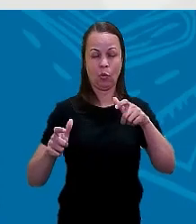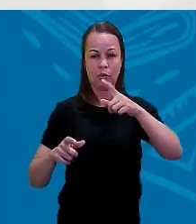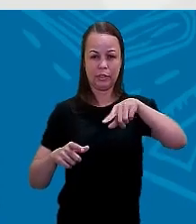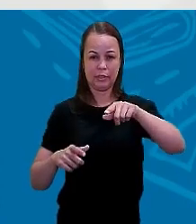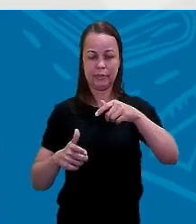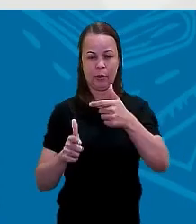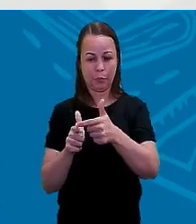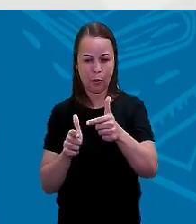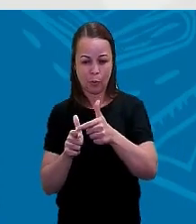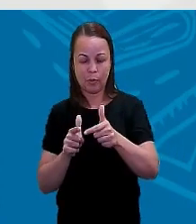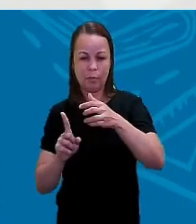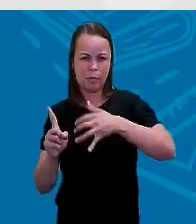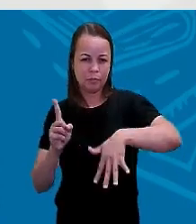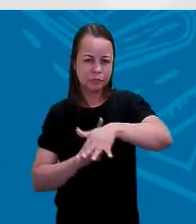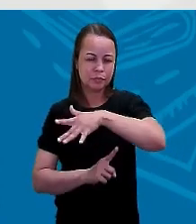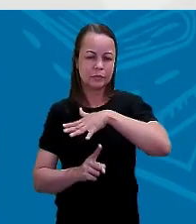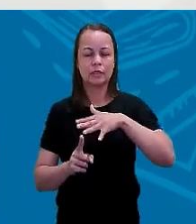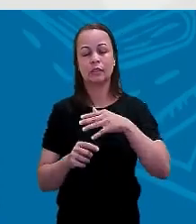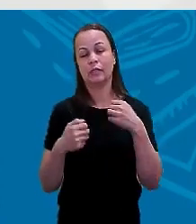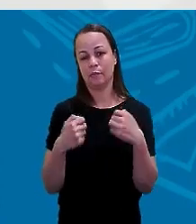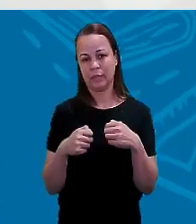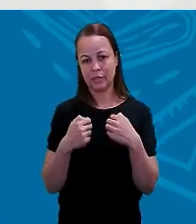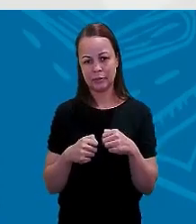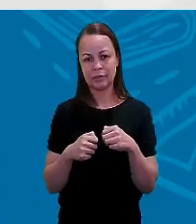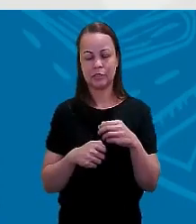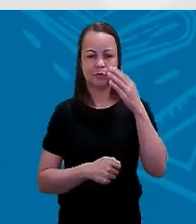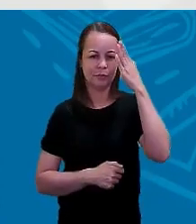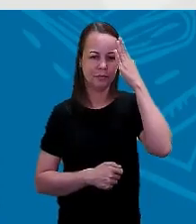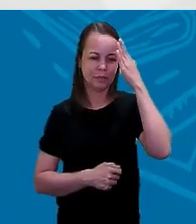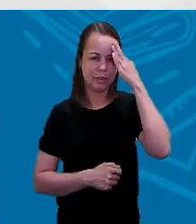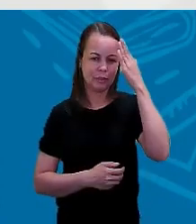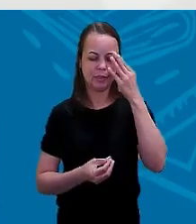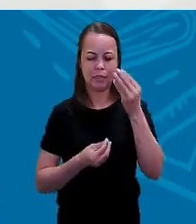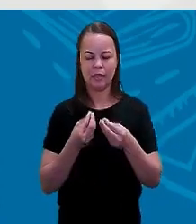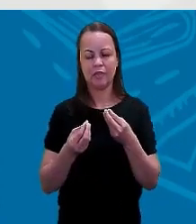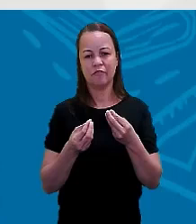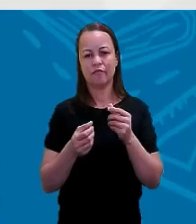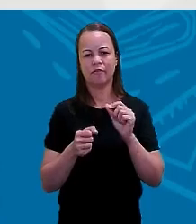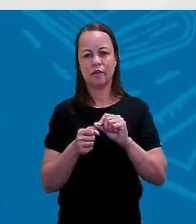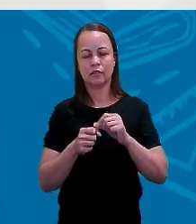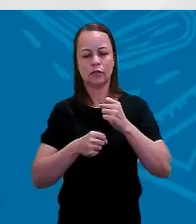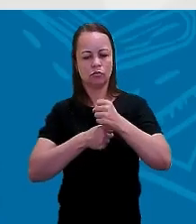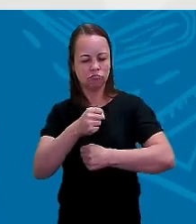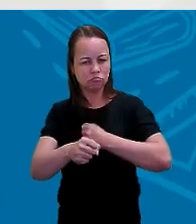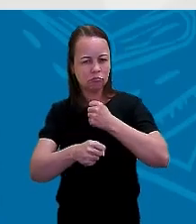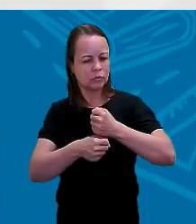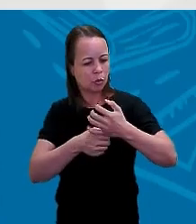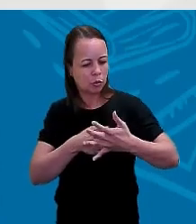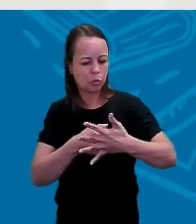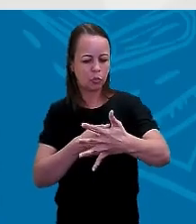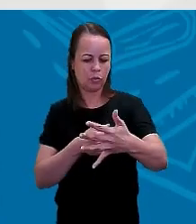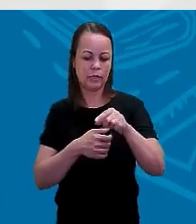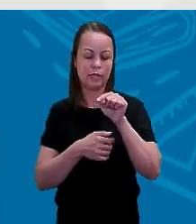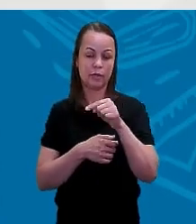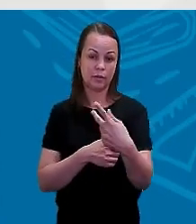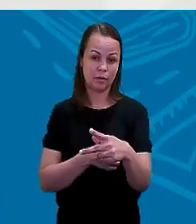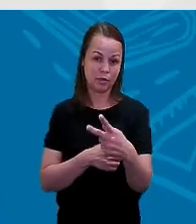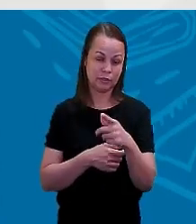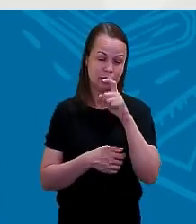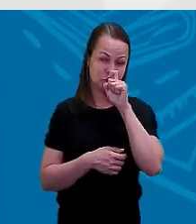ambiente e a gente precisa ter uma política que faça com que daqui a alguns anos esses lixões eles